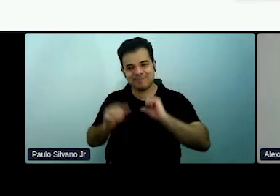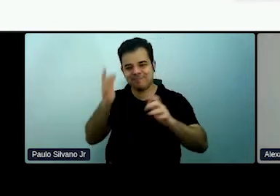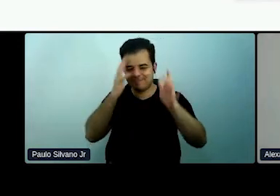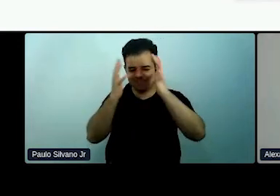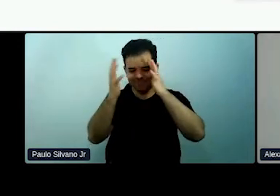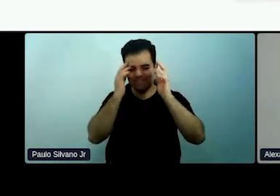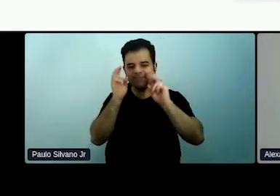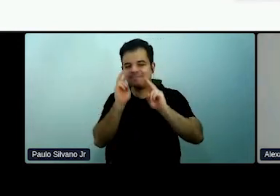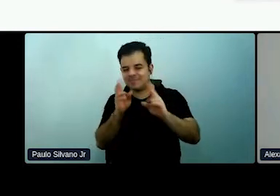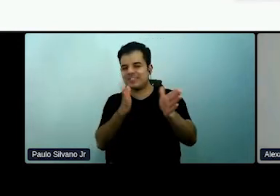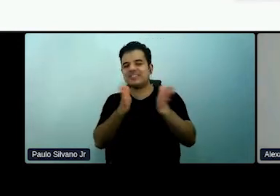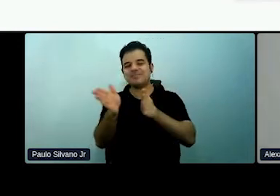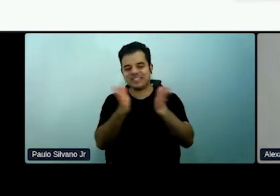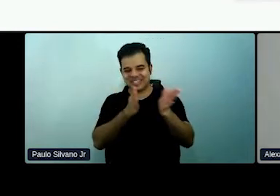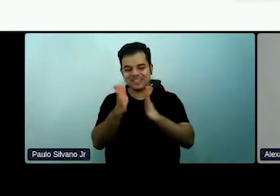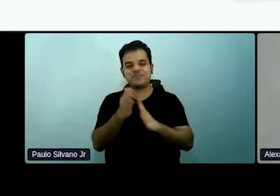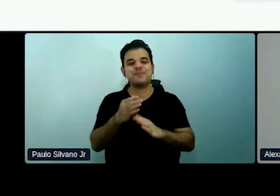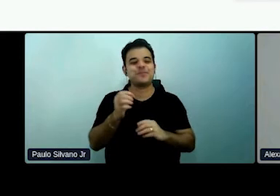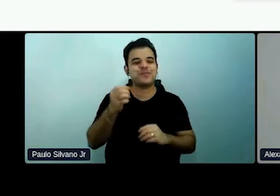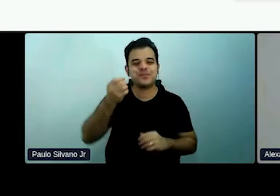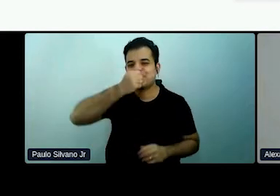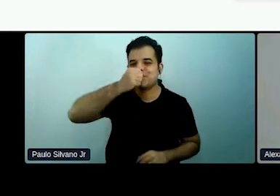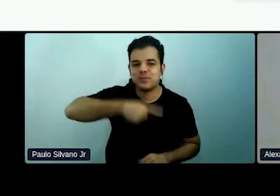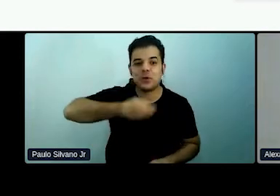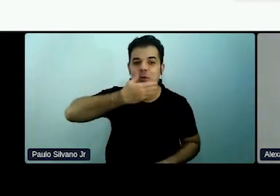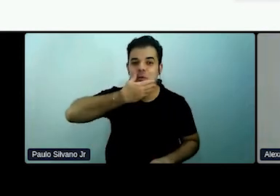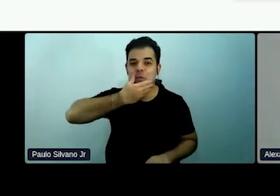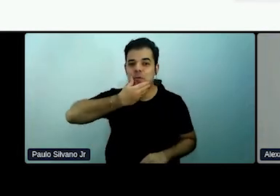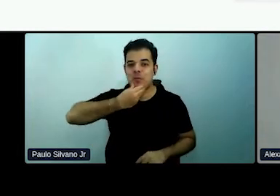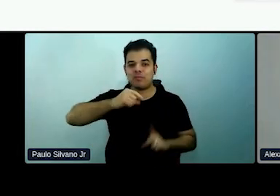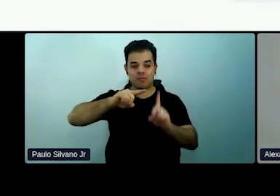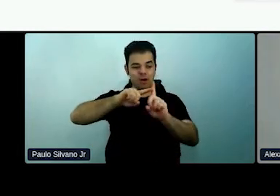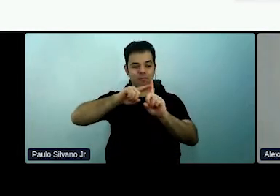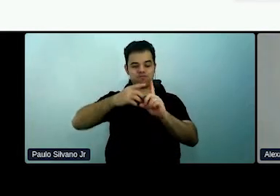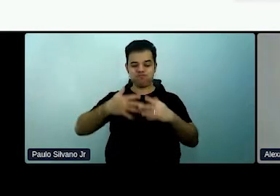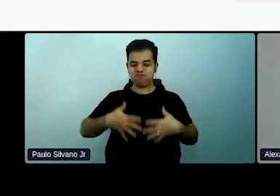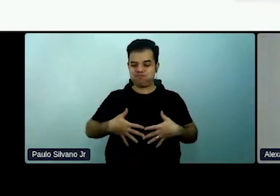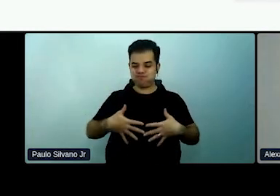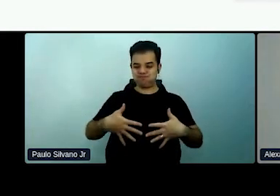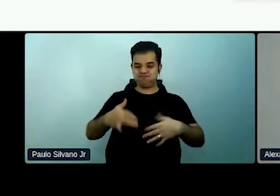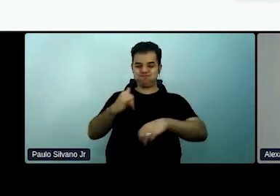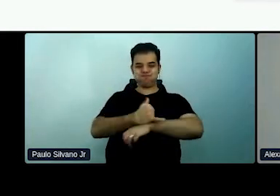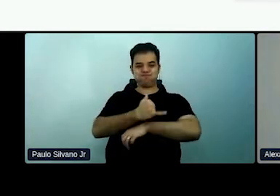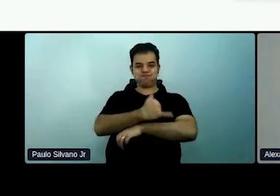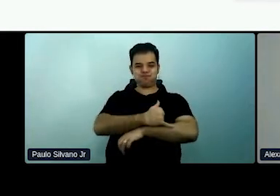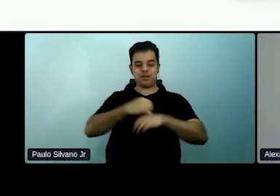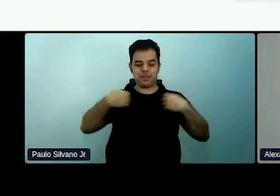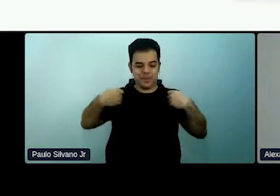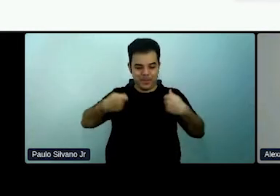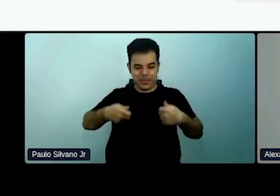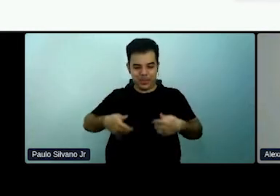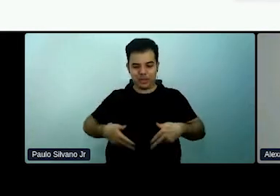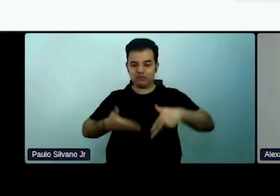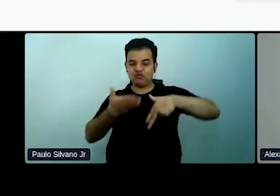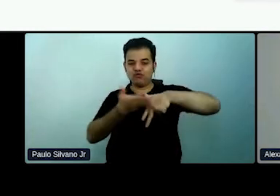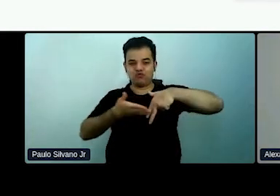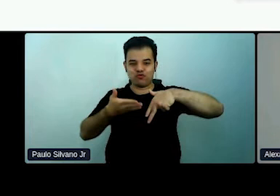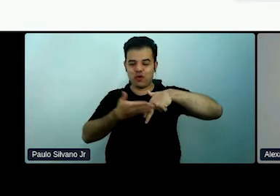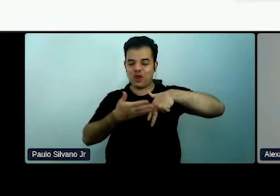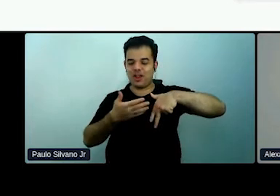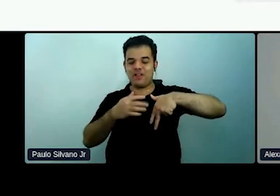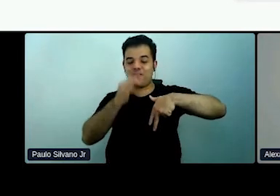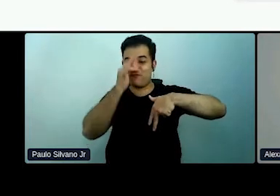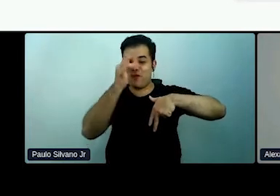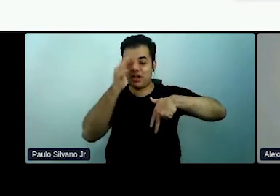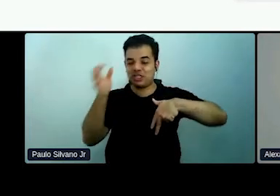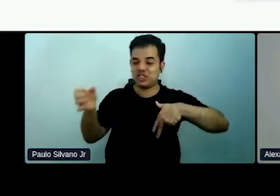encara a acessibilidade. Mas a gente tinha a figurinha de um homem com barriga avantajada, vestindo uma camisola e um shorts florido, segurando